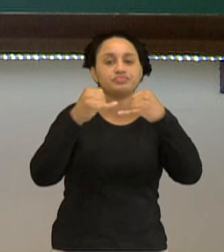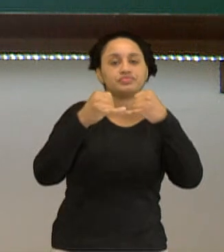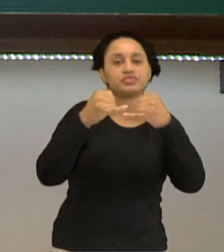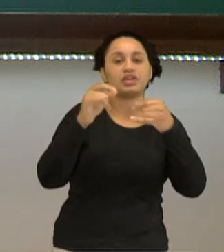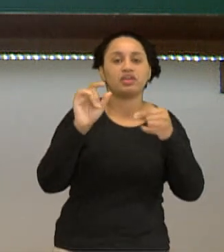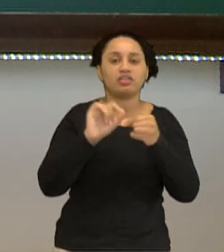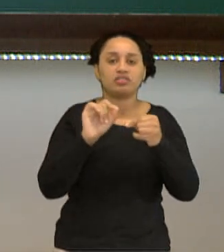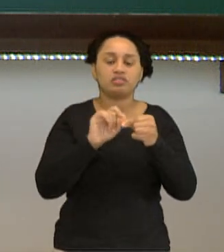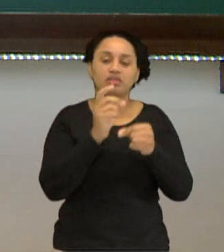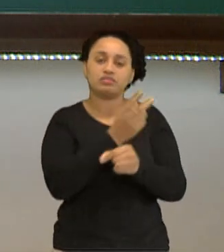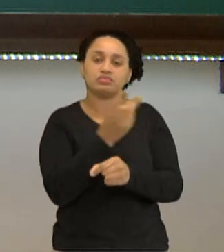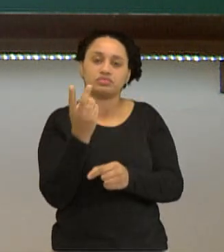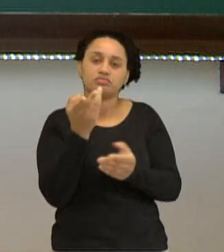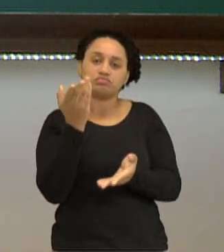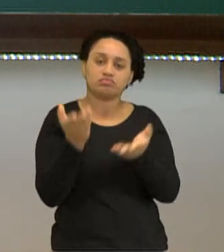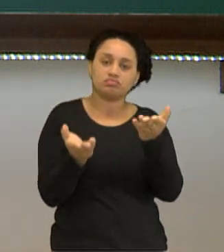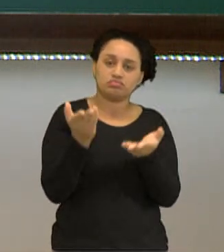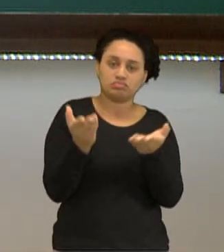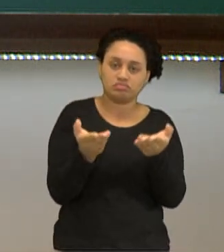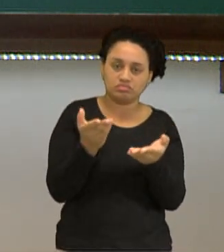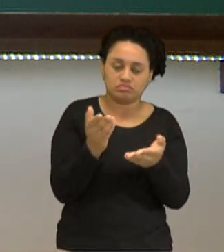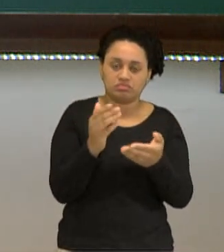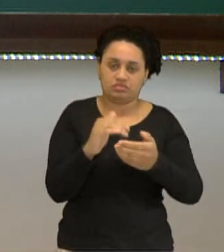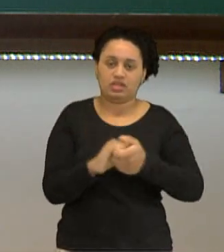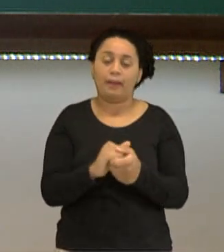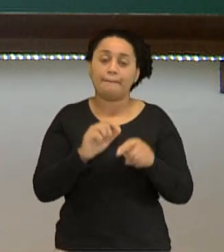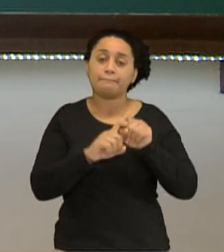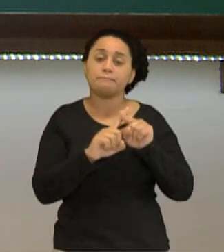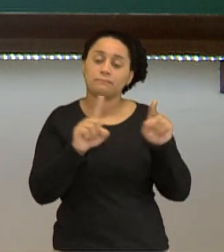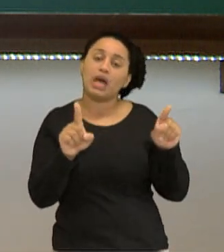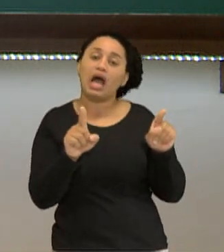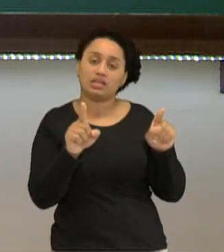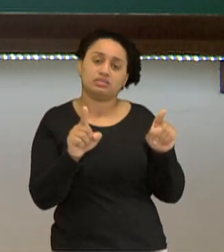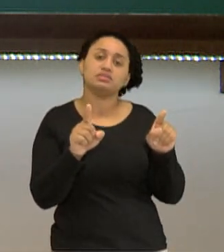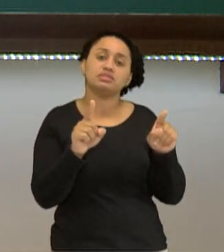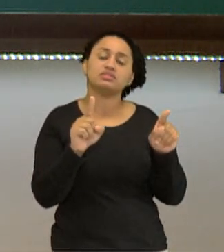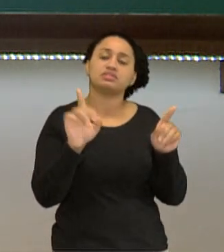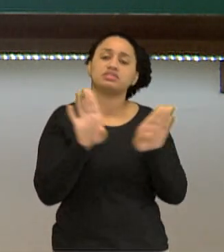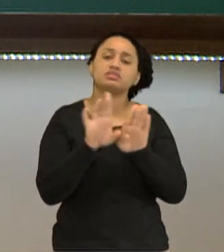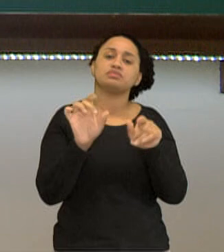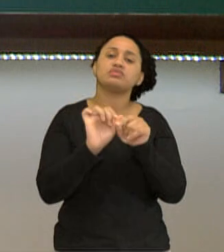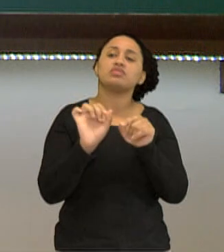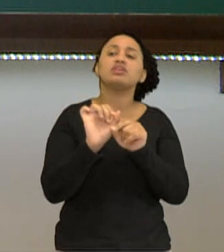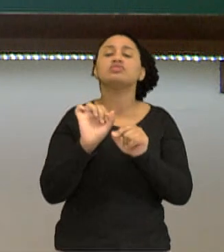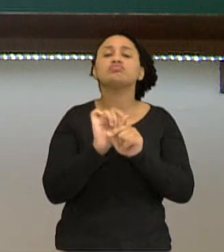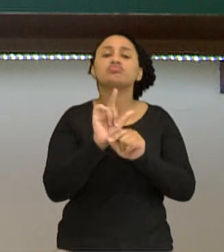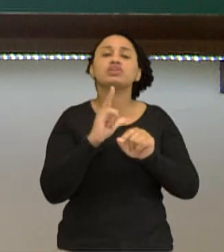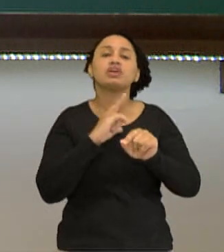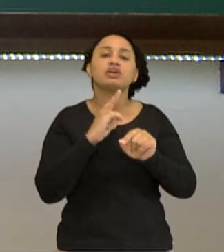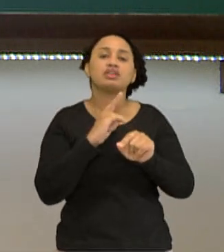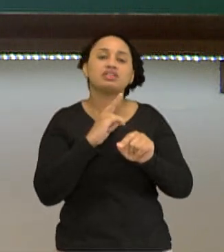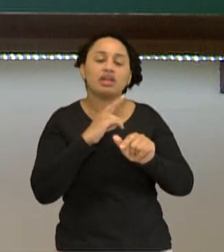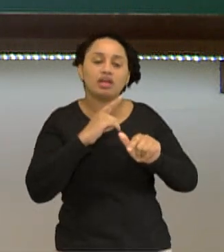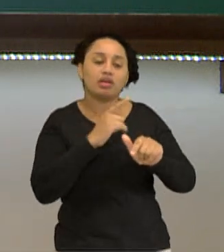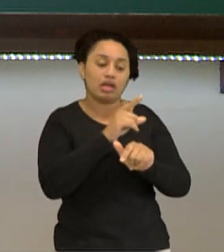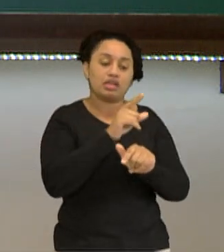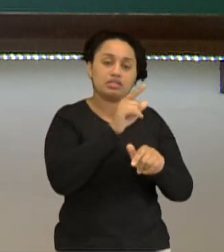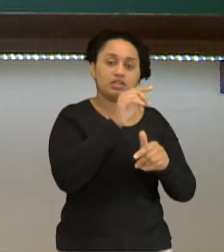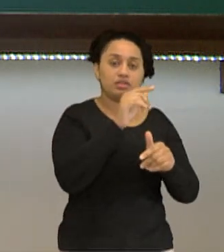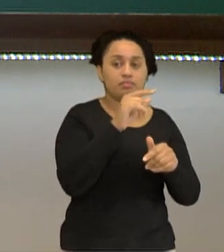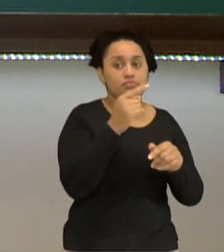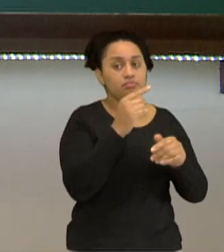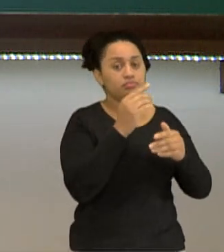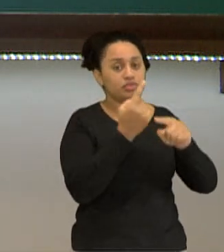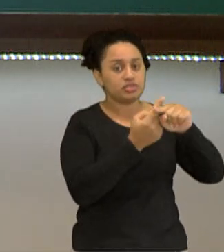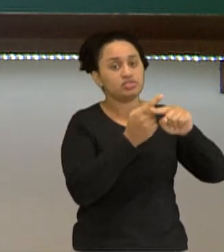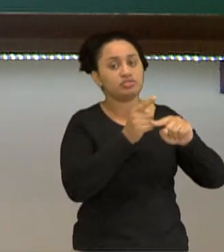que tornou os dois estáveis, mas que tornou os dois também íons, porque tem carga negativa diferente da positiva, é